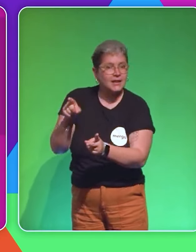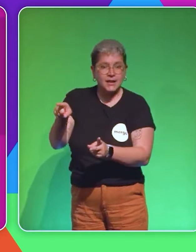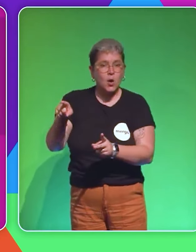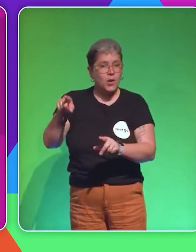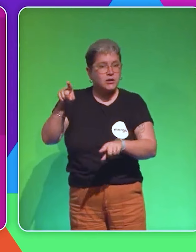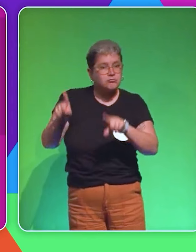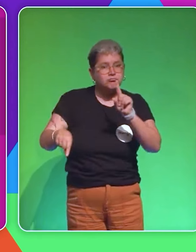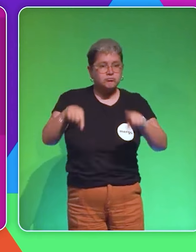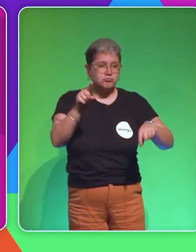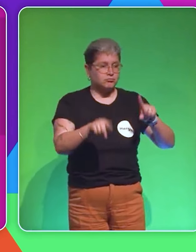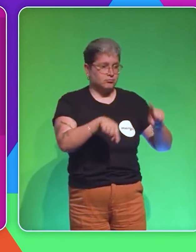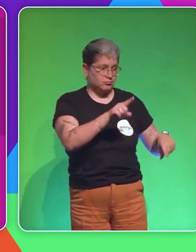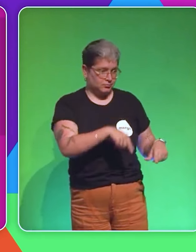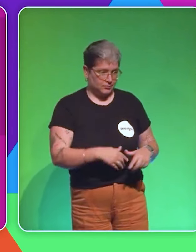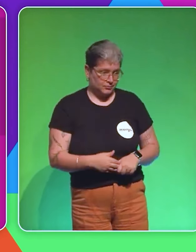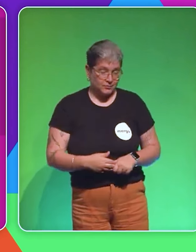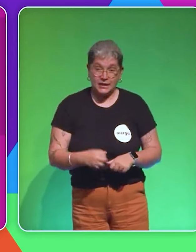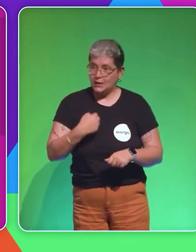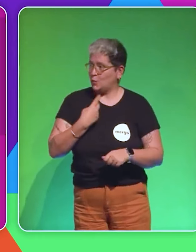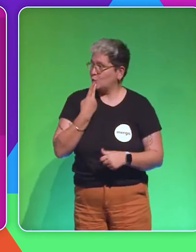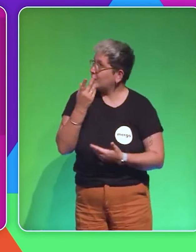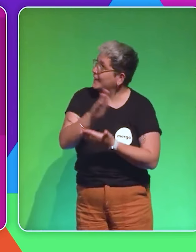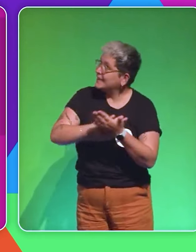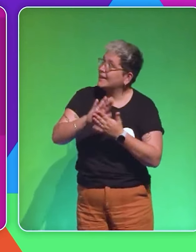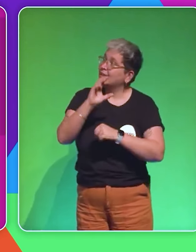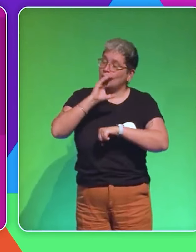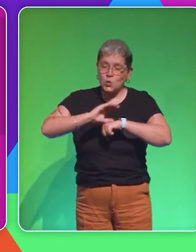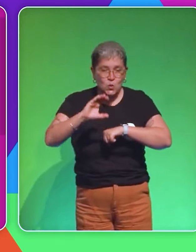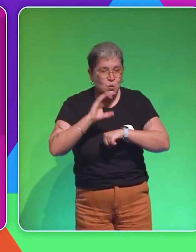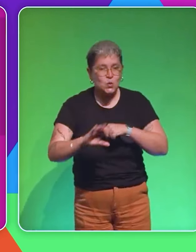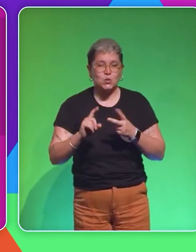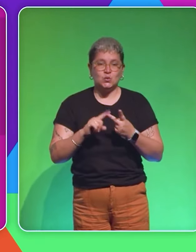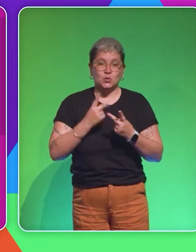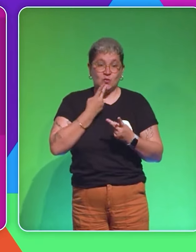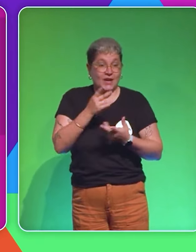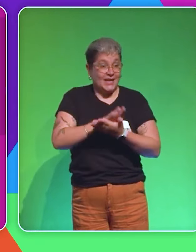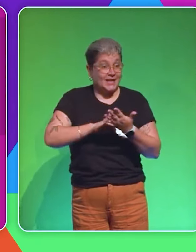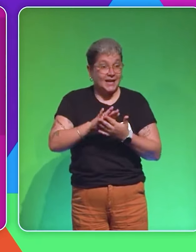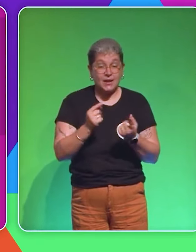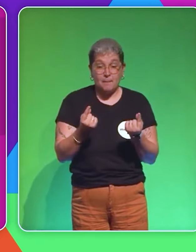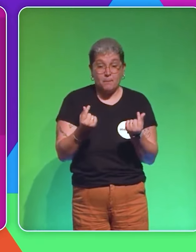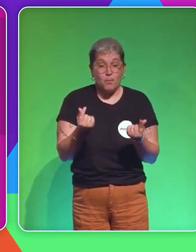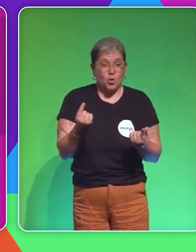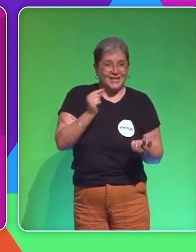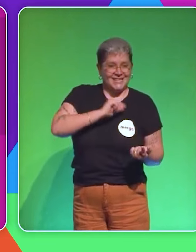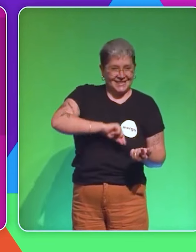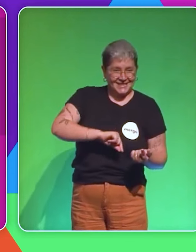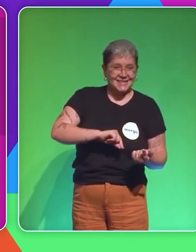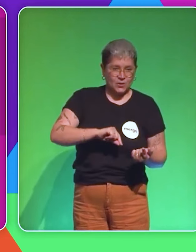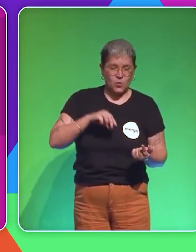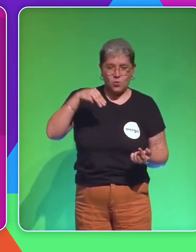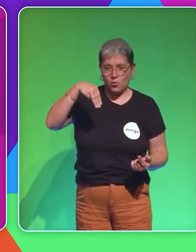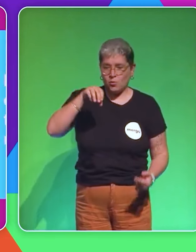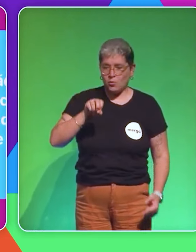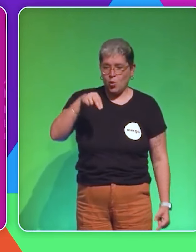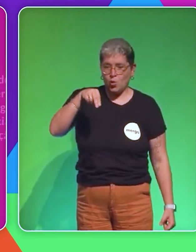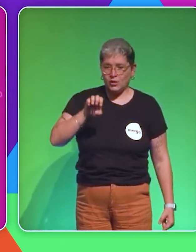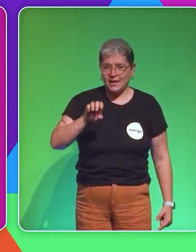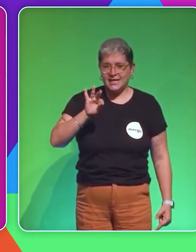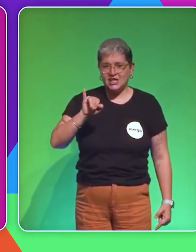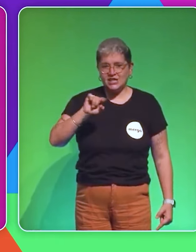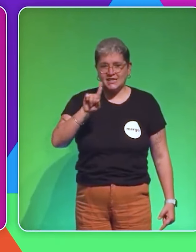afiliado isso que eu nem falei de curso isso que eu nem falei de monetização eu nem falei de outras coisas que nós